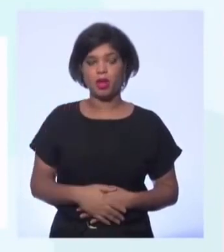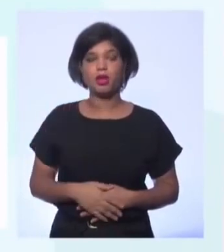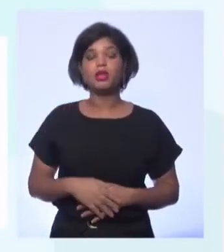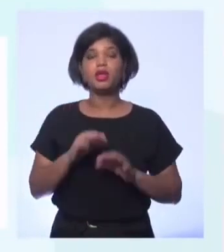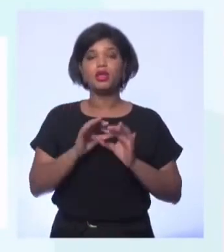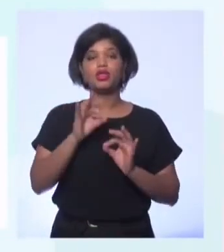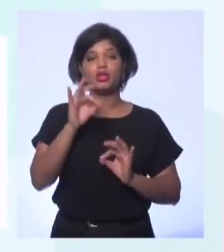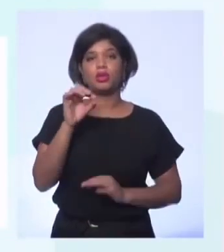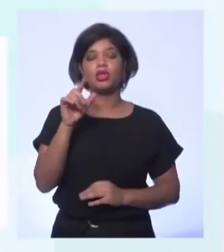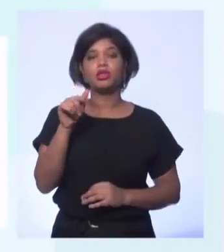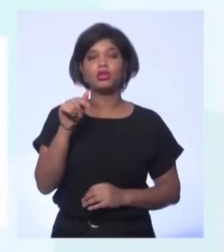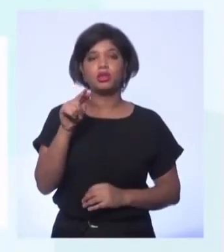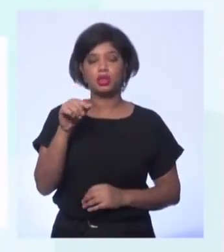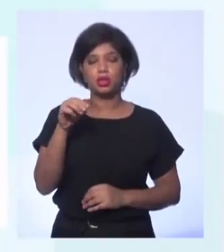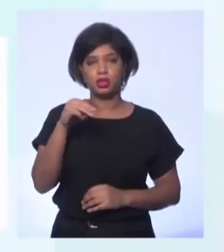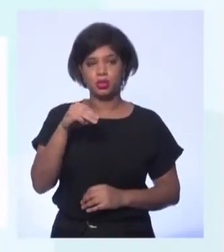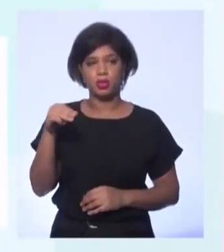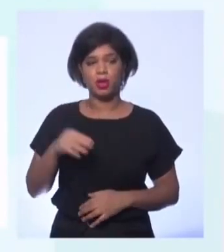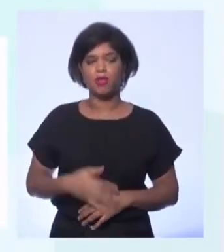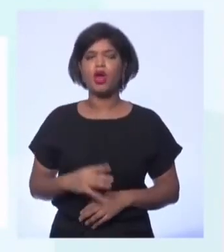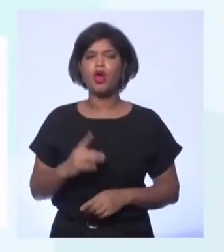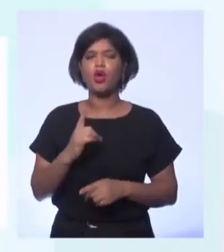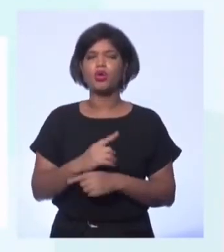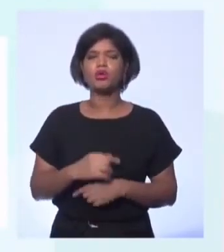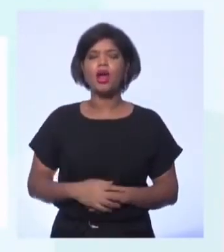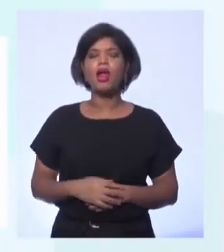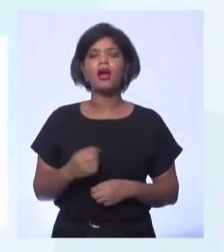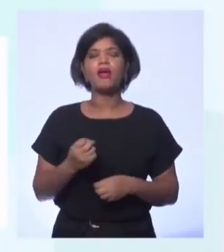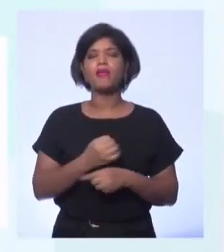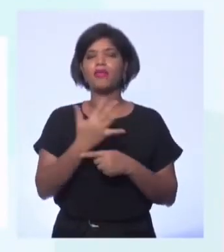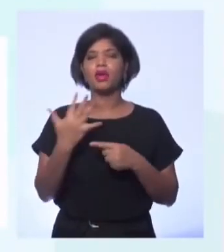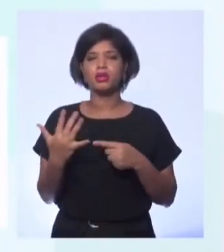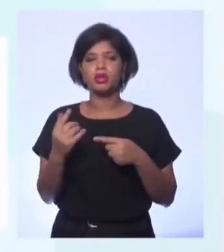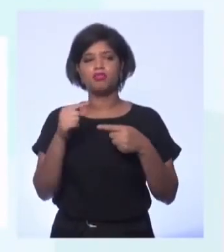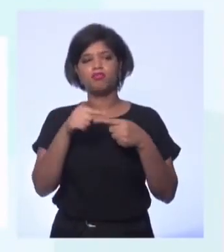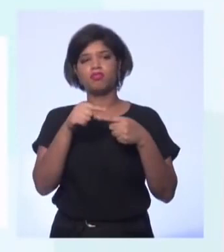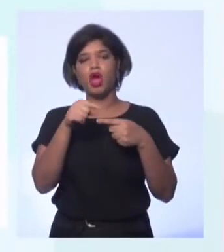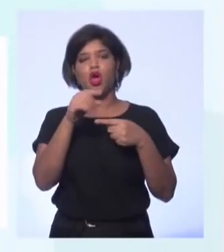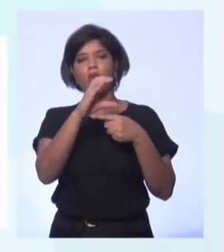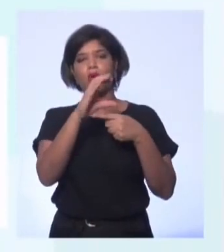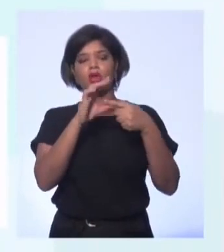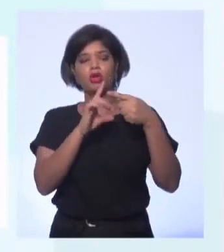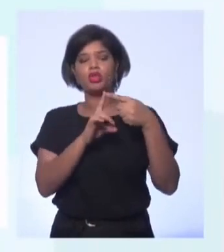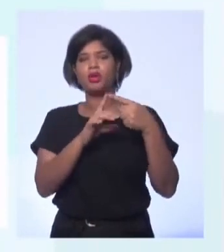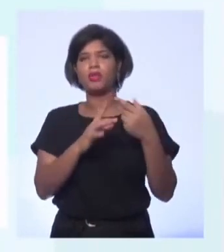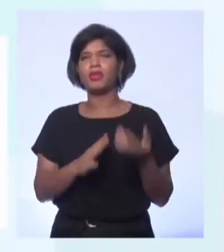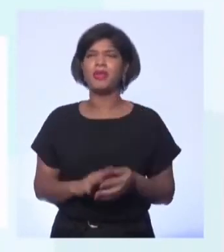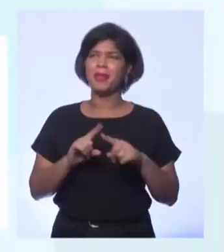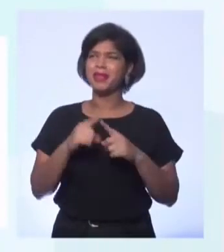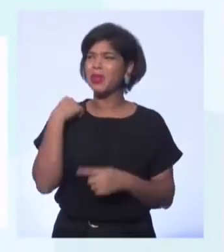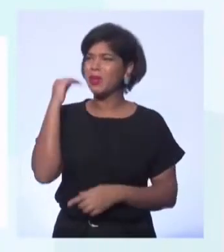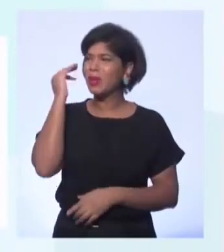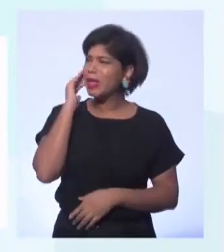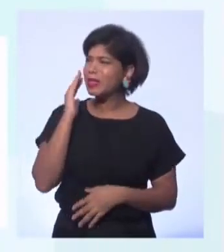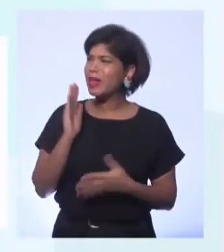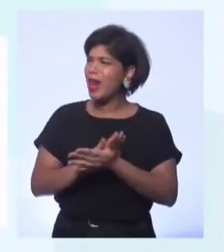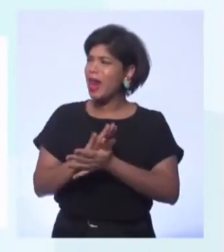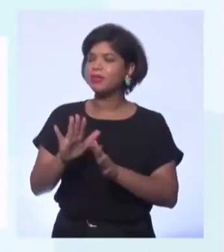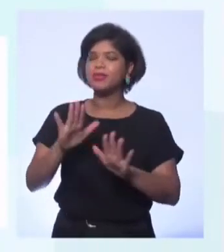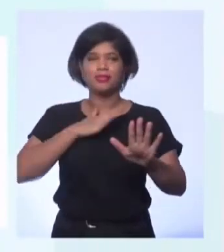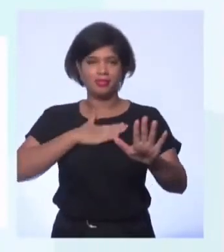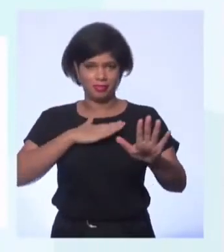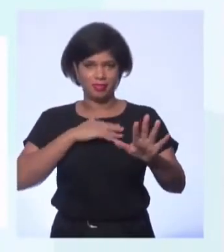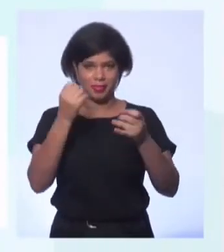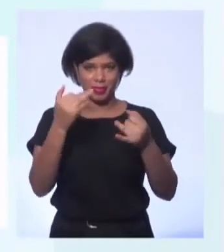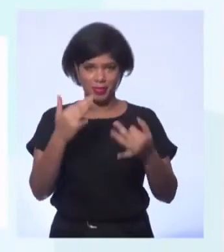milímetros, encontre a razão entre o comprimento e o diâmetro. Aí você fala, professora, não entendi nada. Então, respira. Quando a